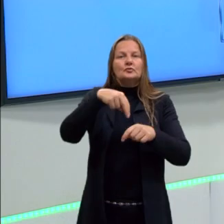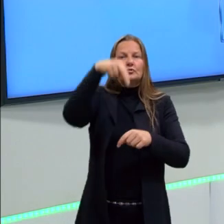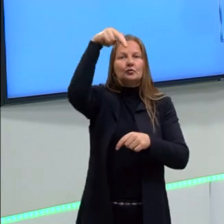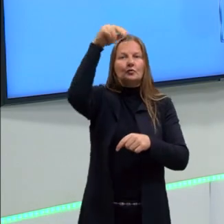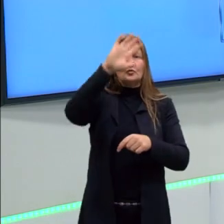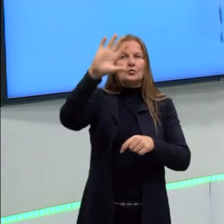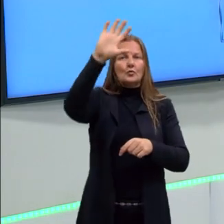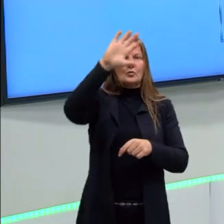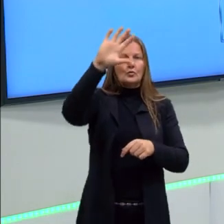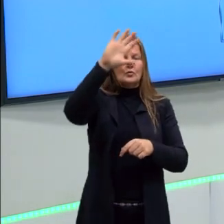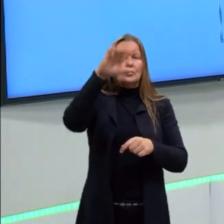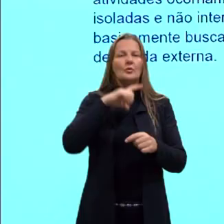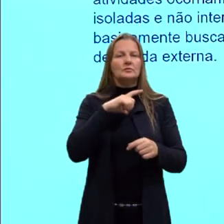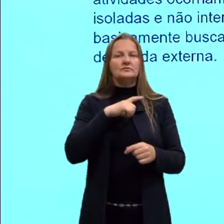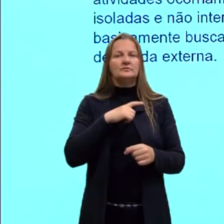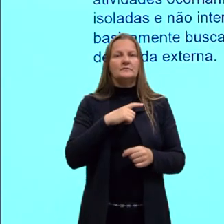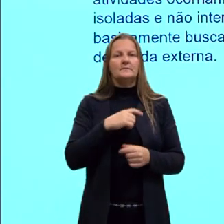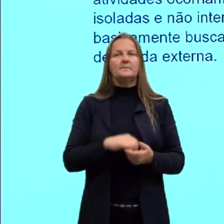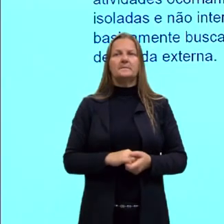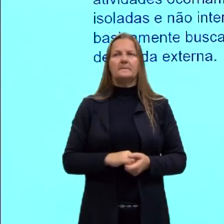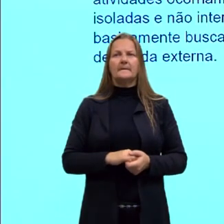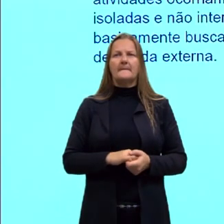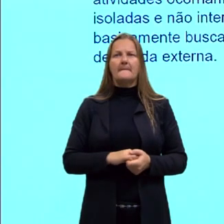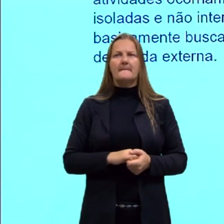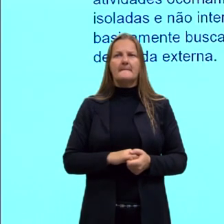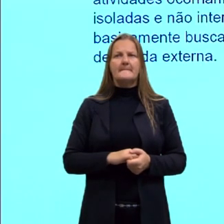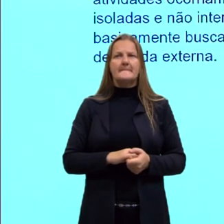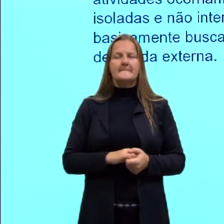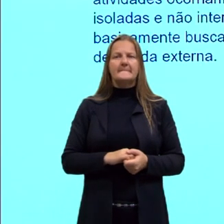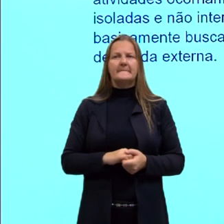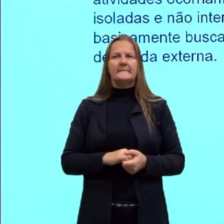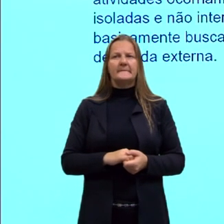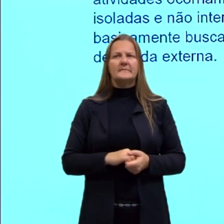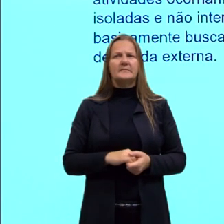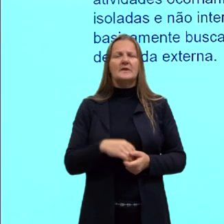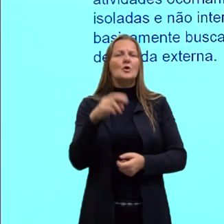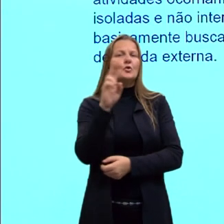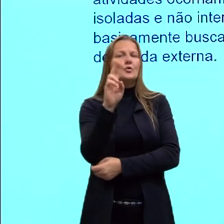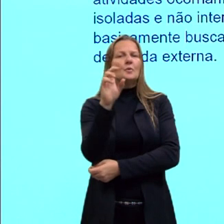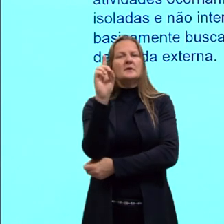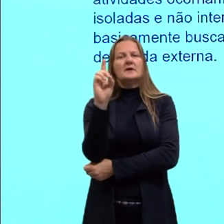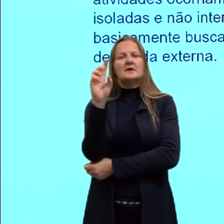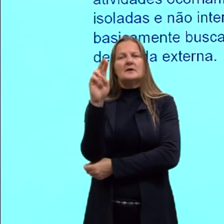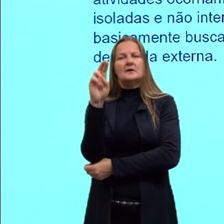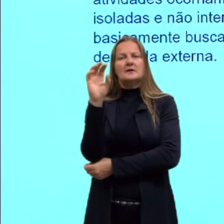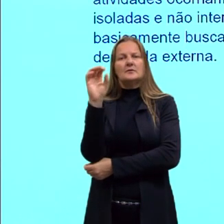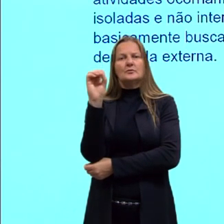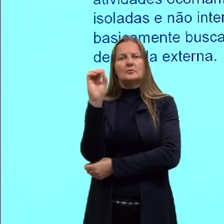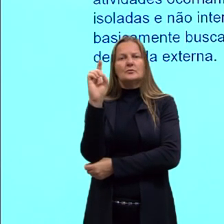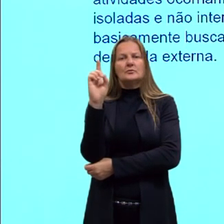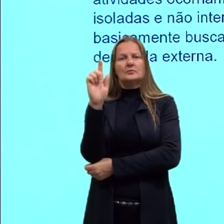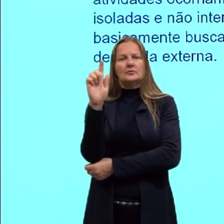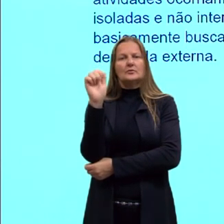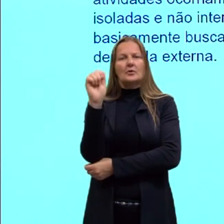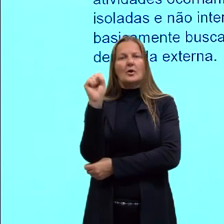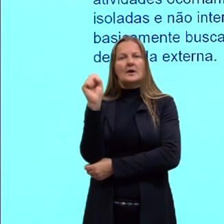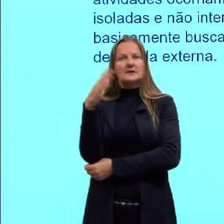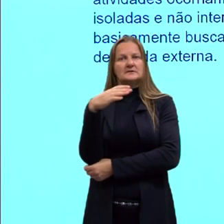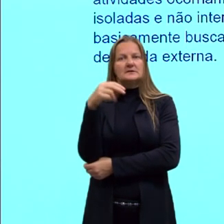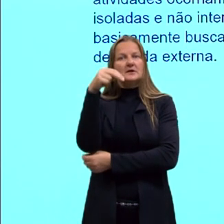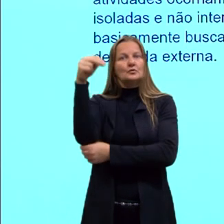nós temos Então as drogas do sertão tá a gurizada a seus drogas do sertão são são as especiarias